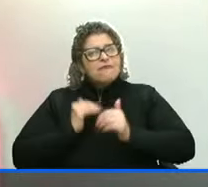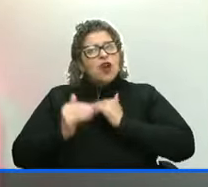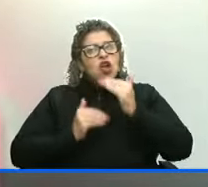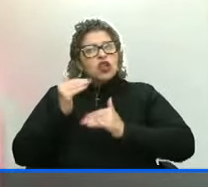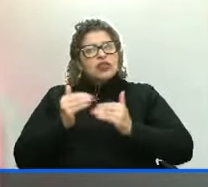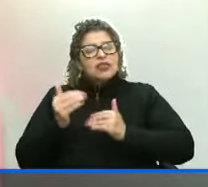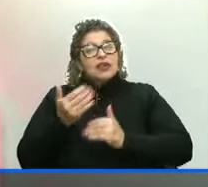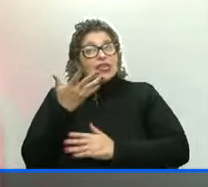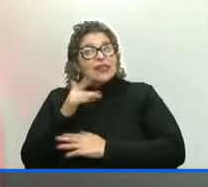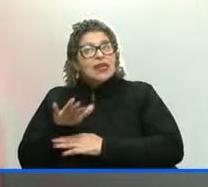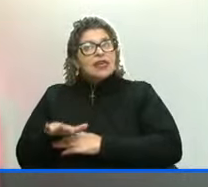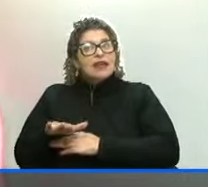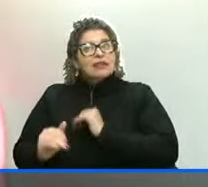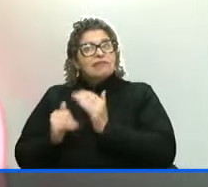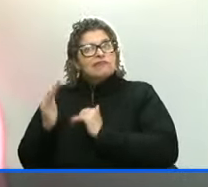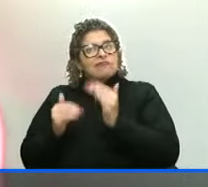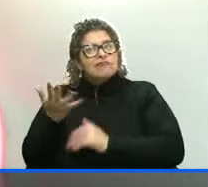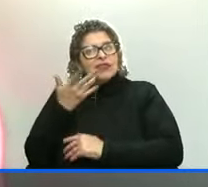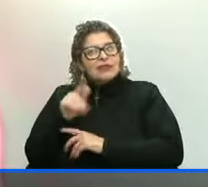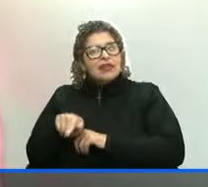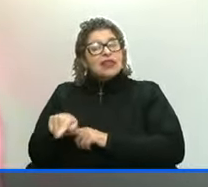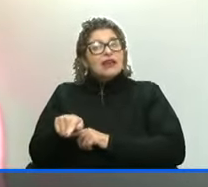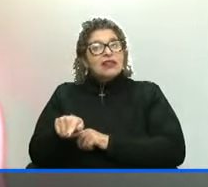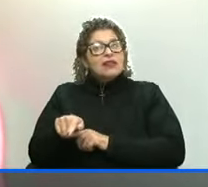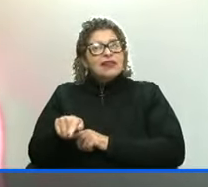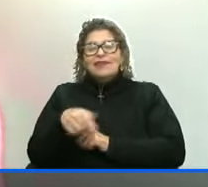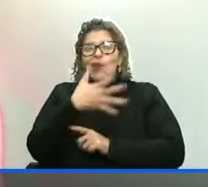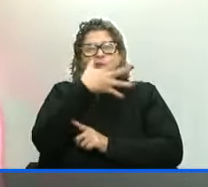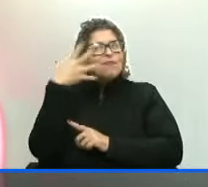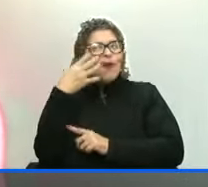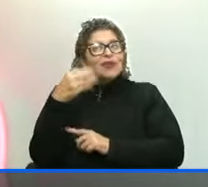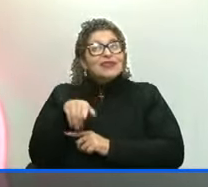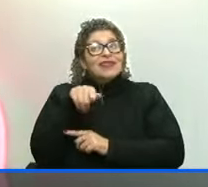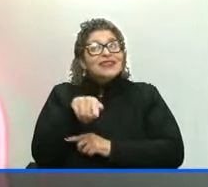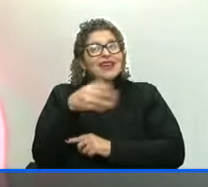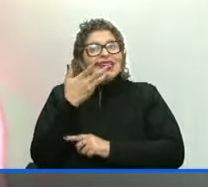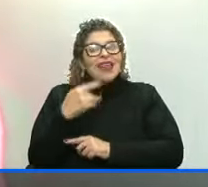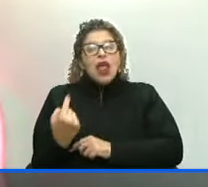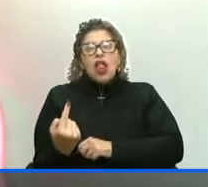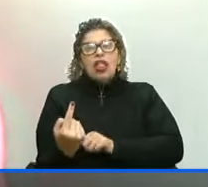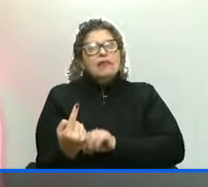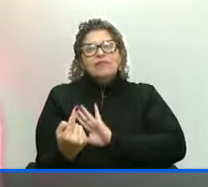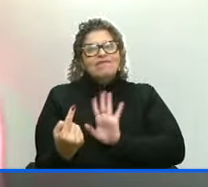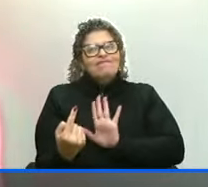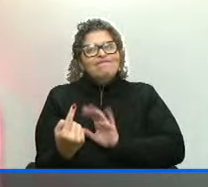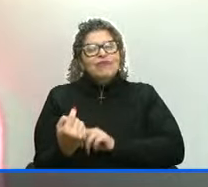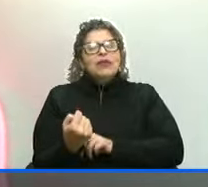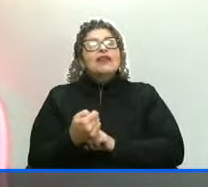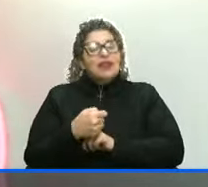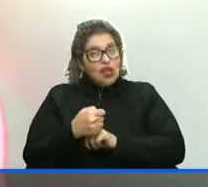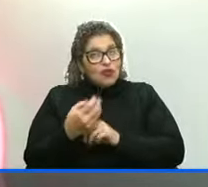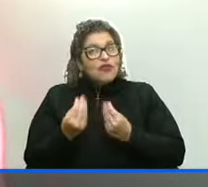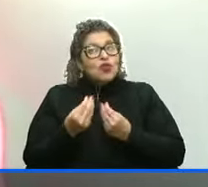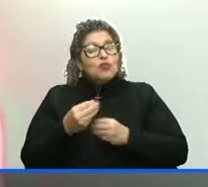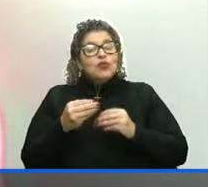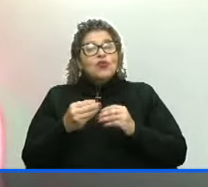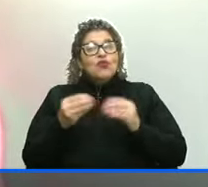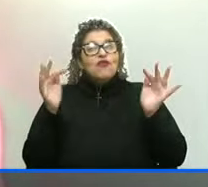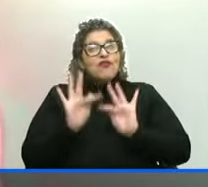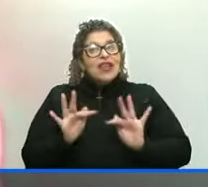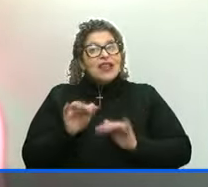dessa criança, em desenvolvimento dessa criança, a gente não pode esquecer que ela não é isolada. Então, eu fico feliz com a fala,